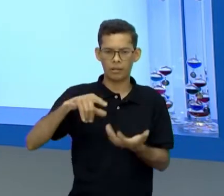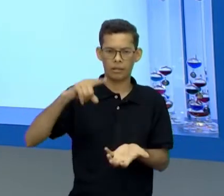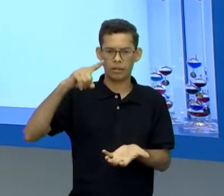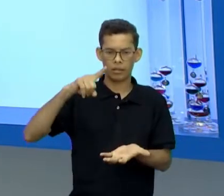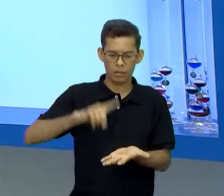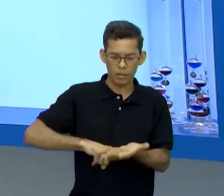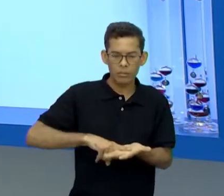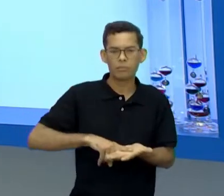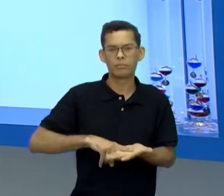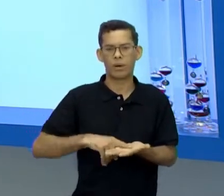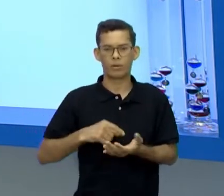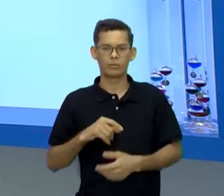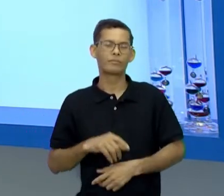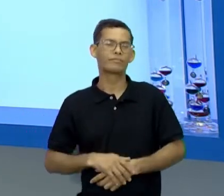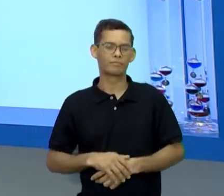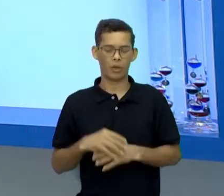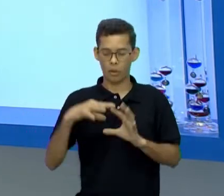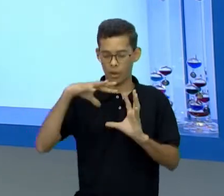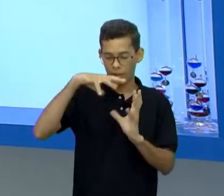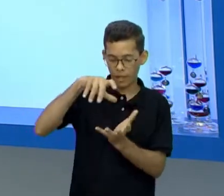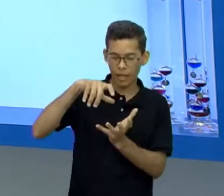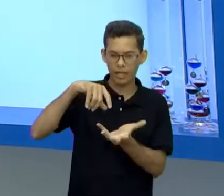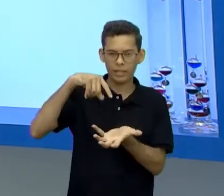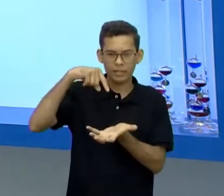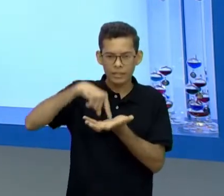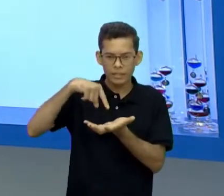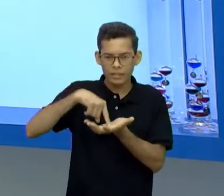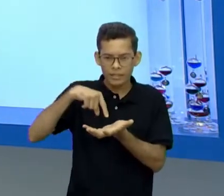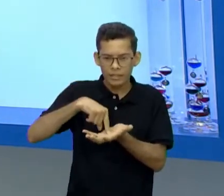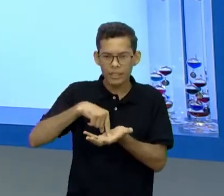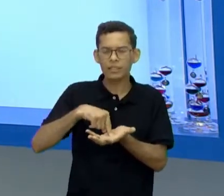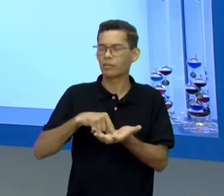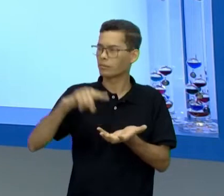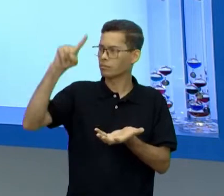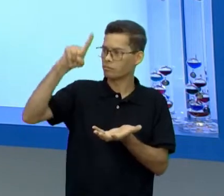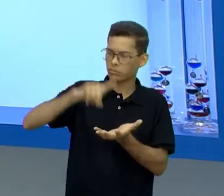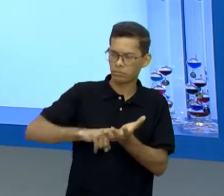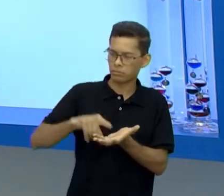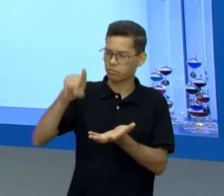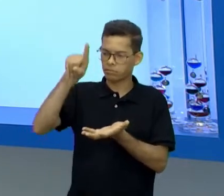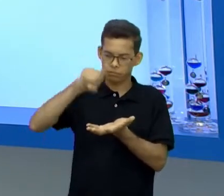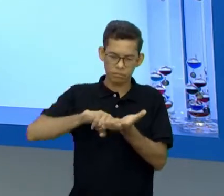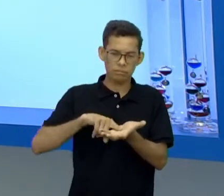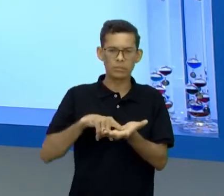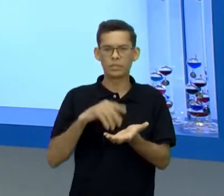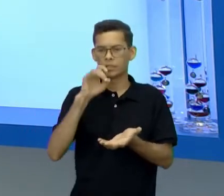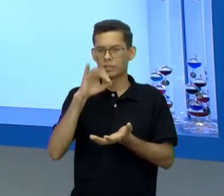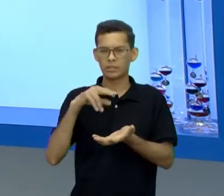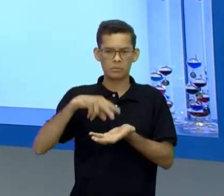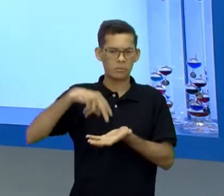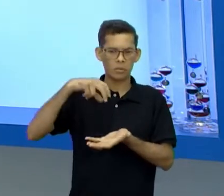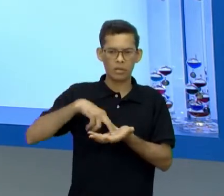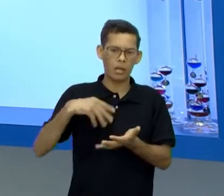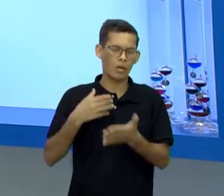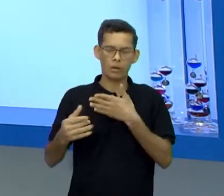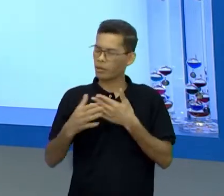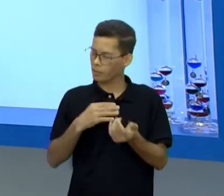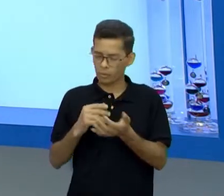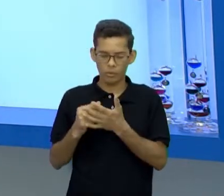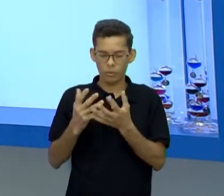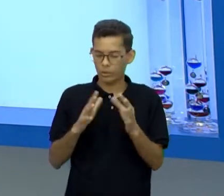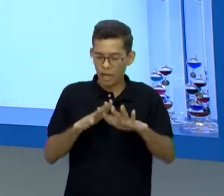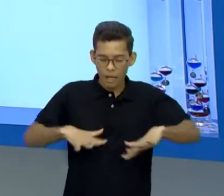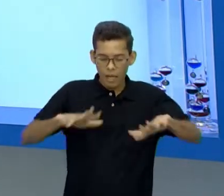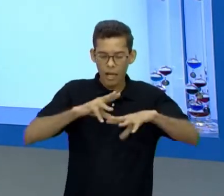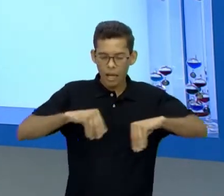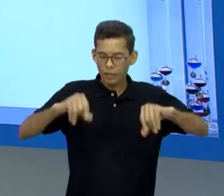Terra. Atraído. Então, por mais que eu pule aqui, né, Gibalina? Se eu pule, você não tem como. Você é atraído pela massa